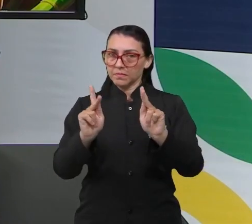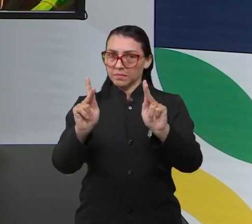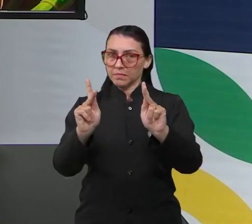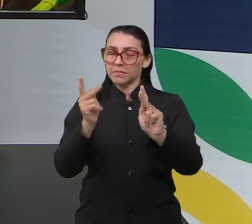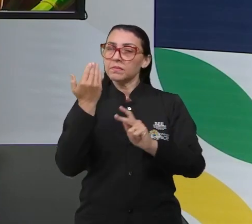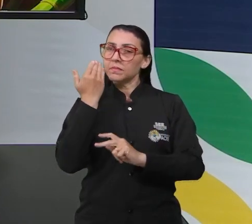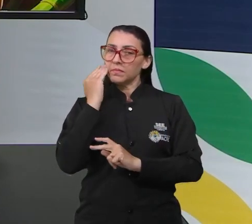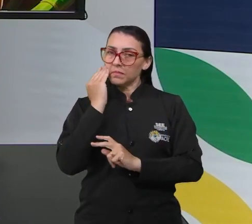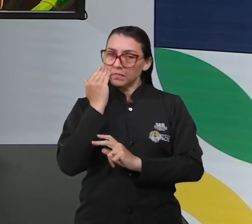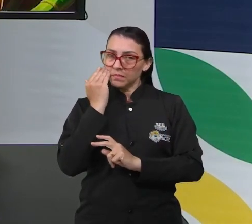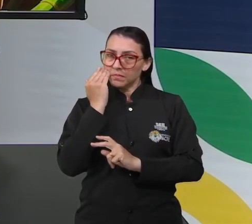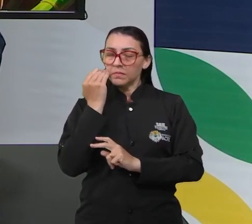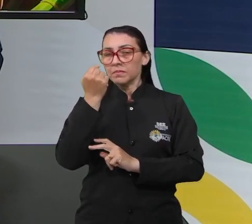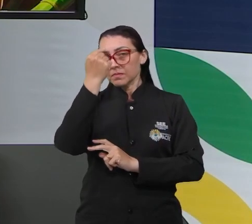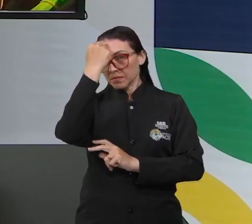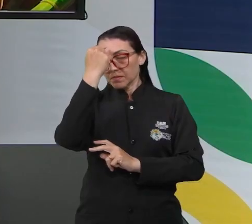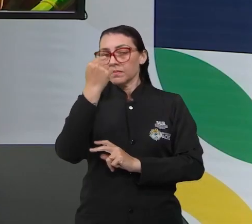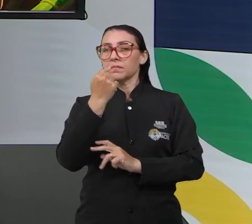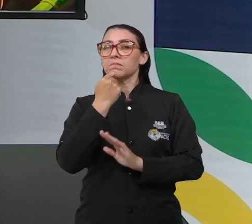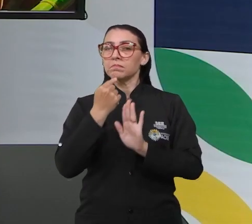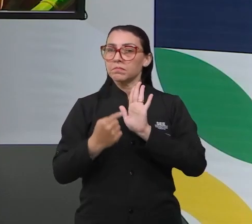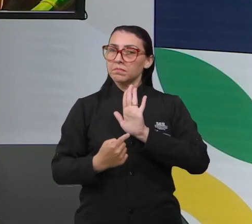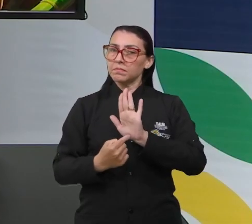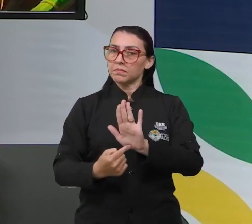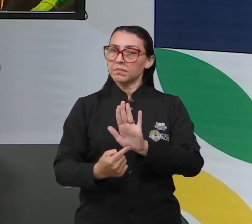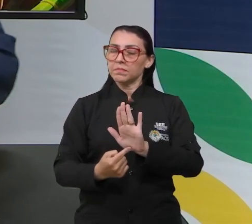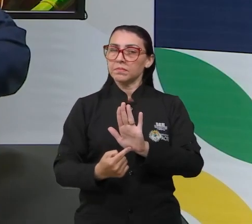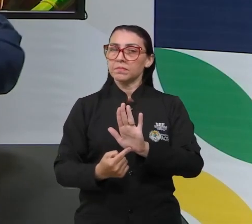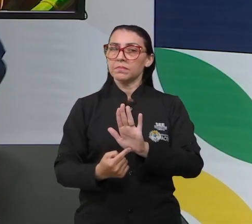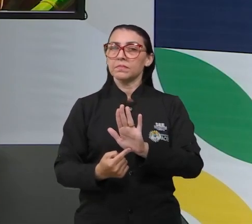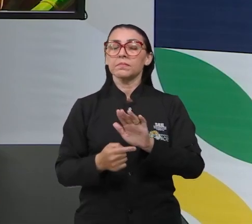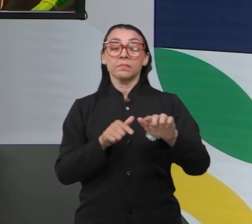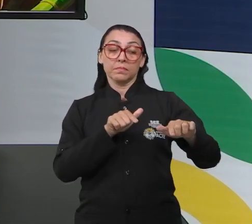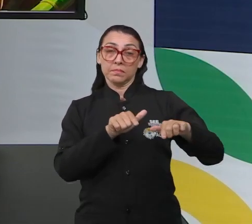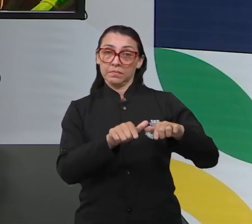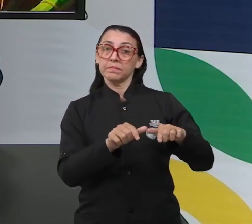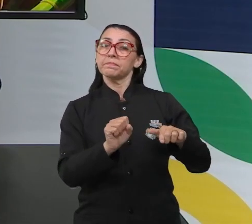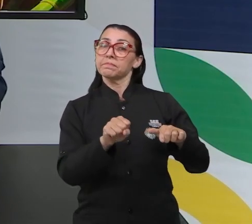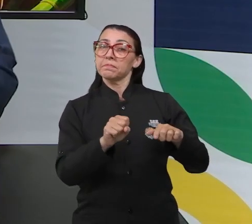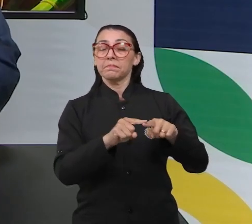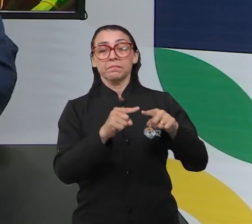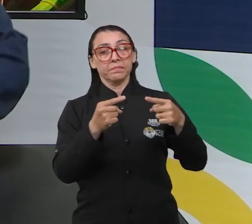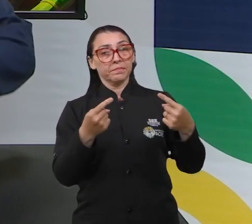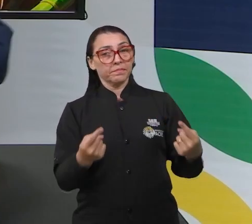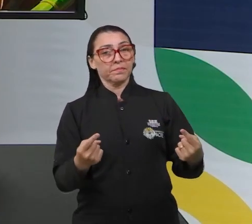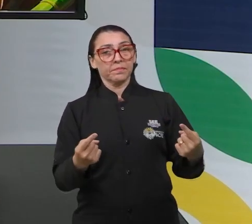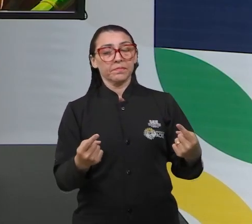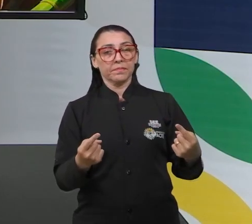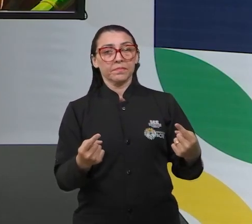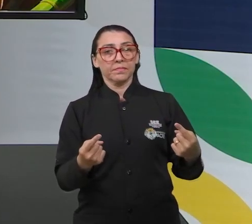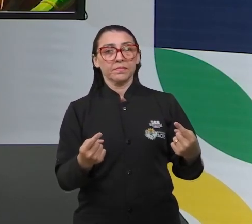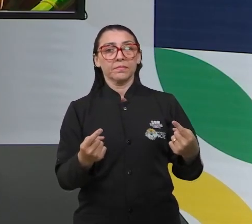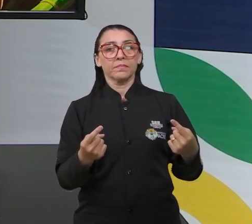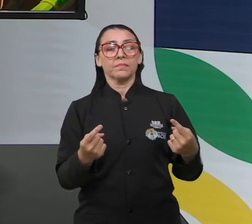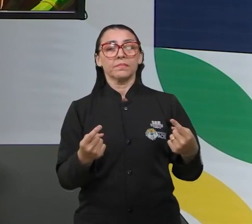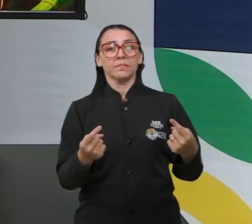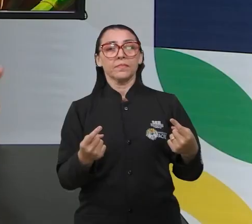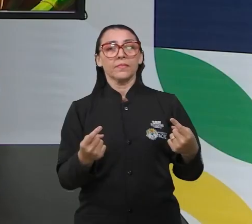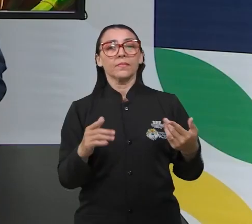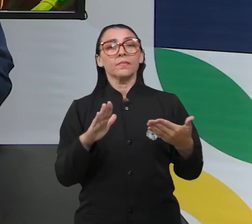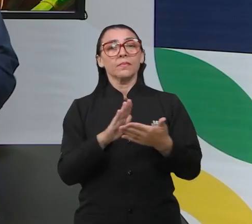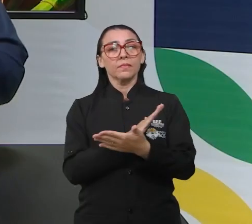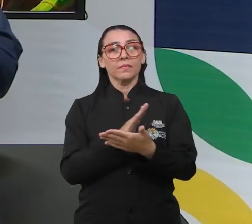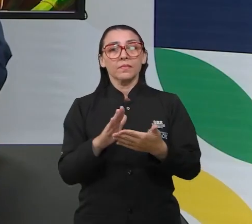ficou entendido? A imagem mostra muito bem isso. É um trabalho, porém, essa atividade aqui,